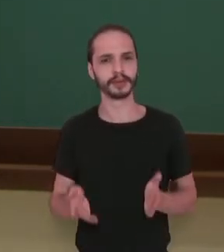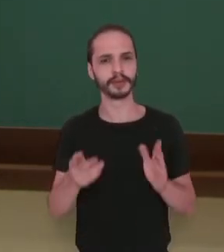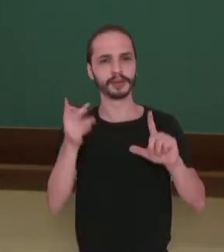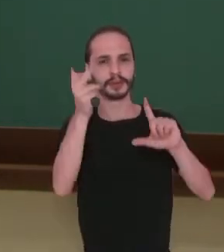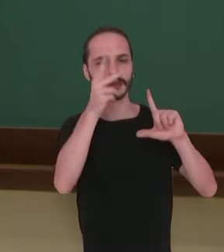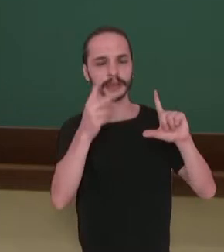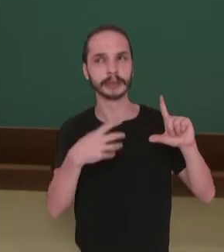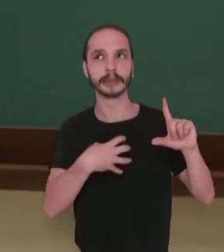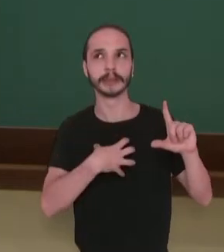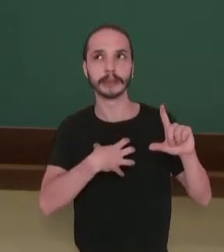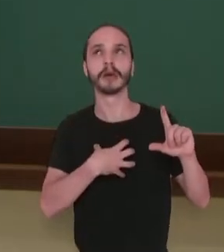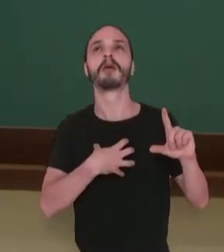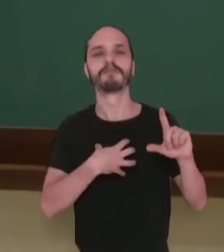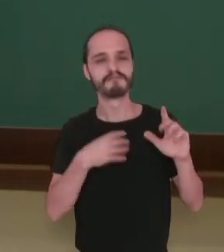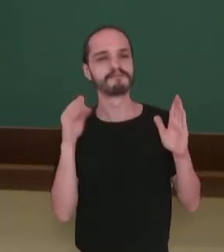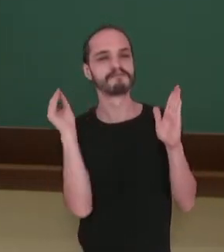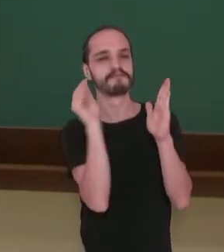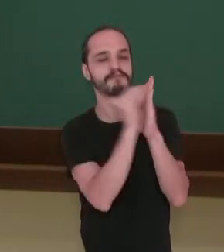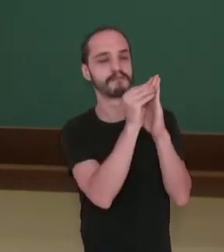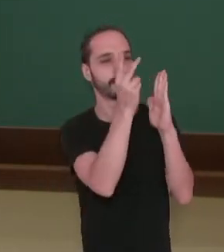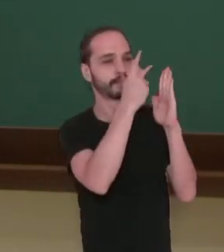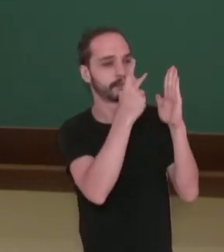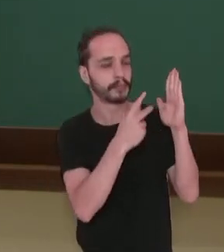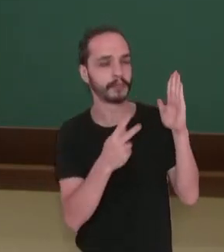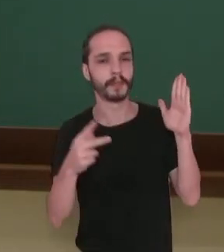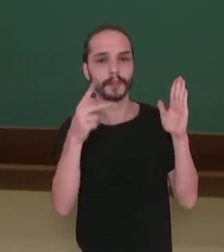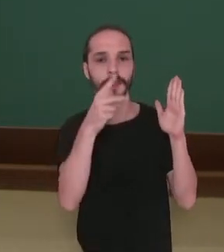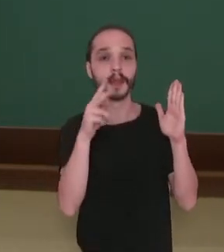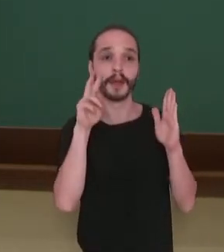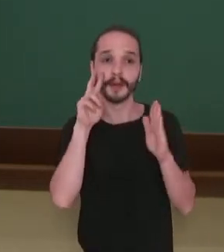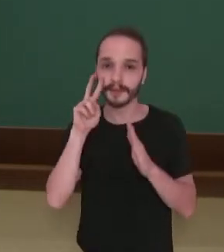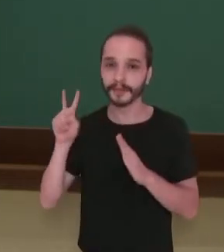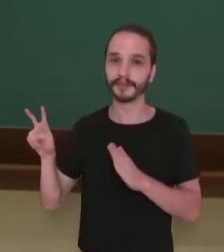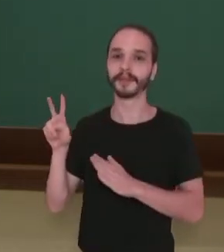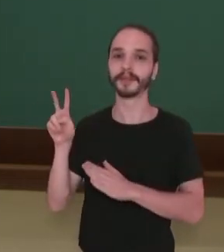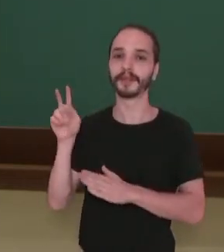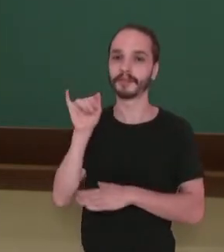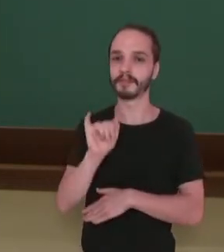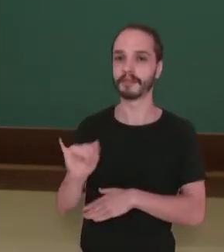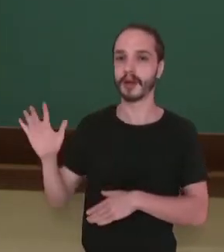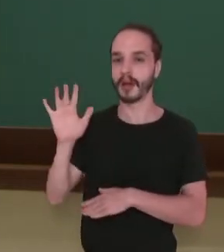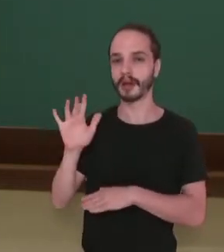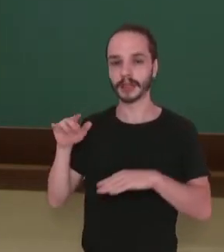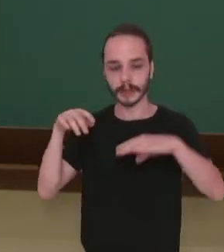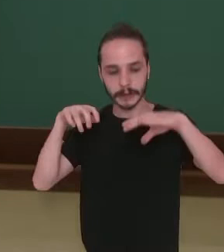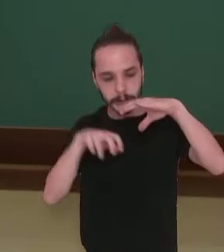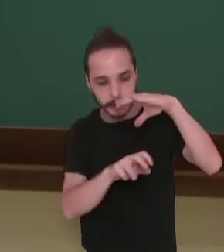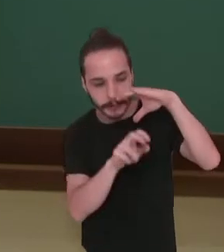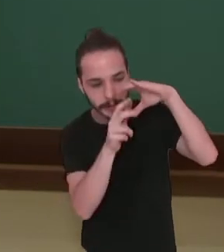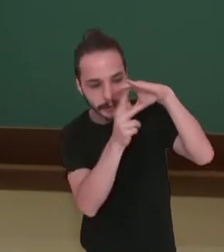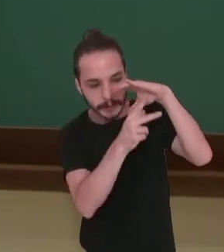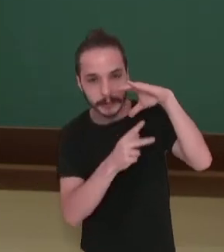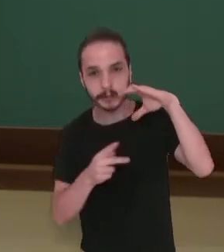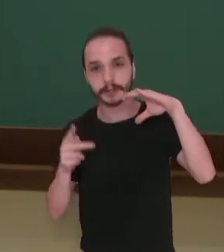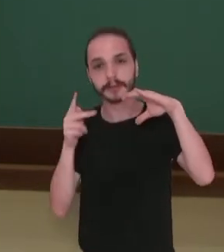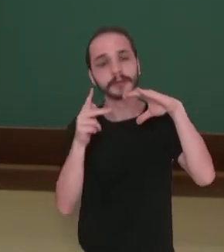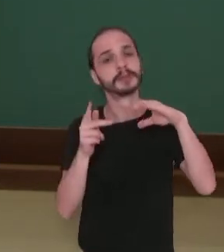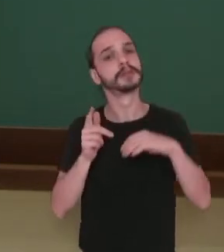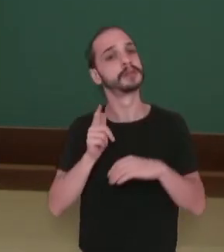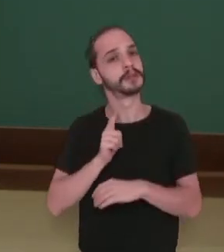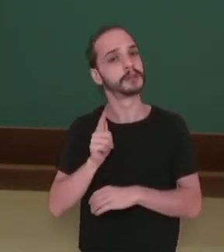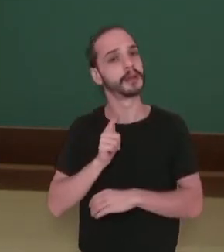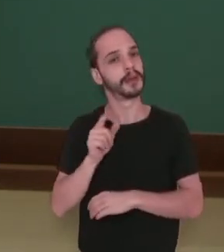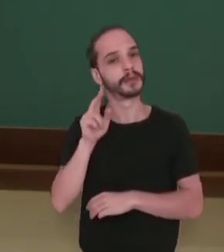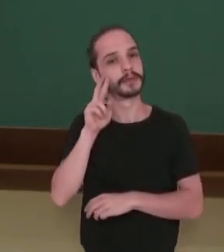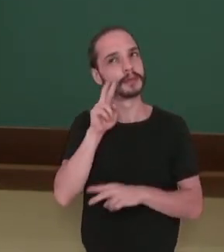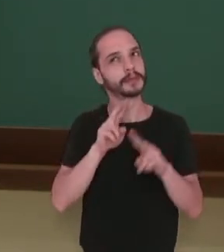ele naquele momento e a gente consegue ver através dessas figuras e ter uma visão de mais